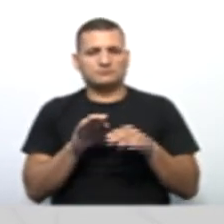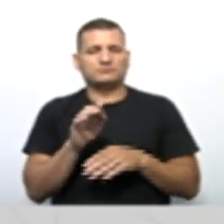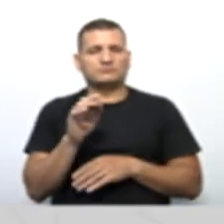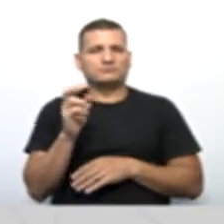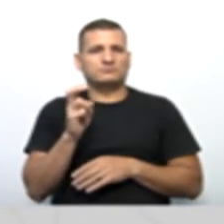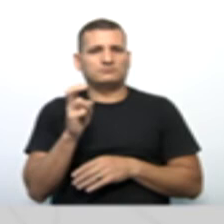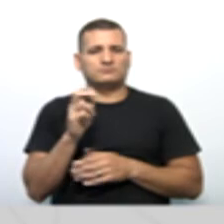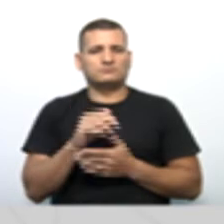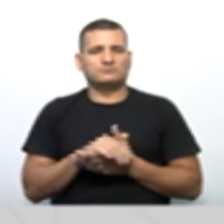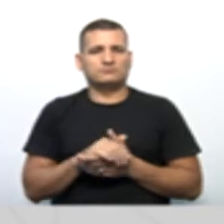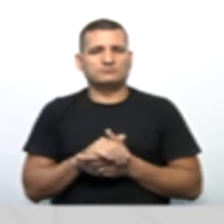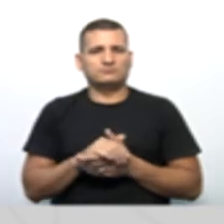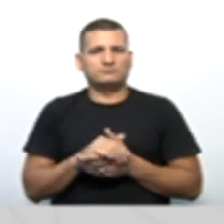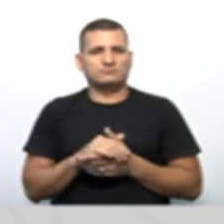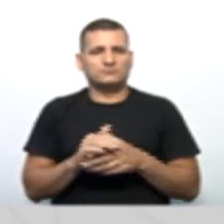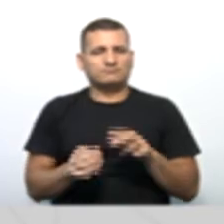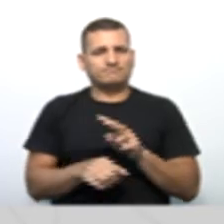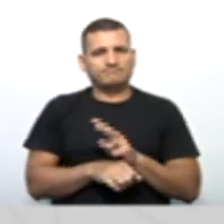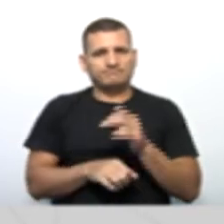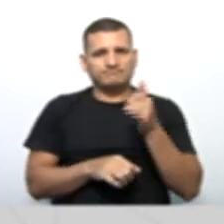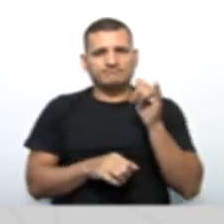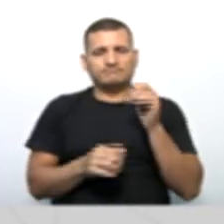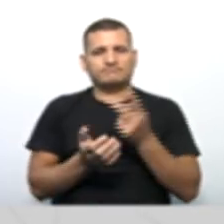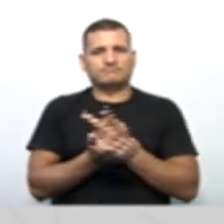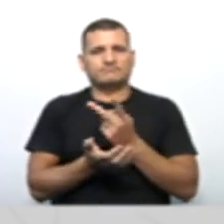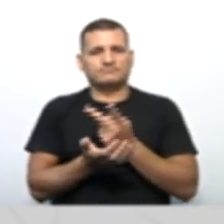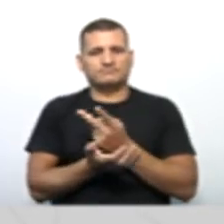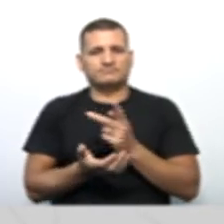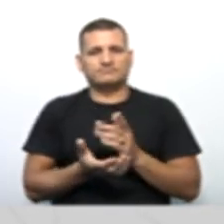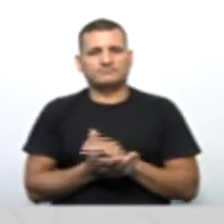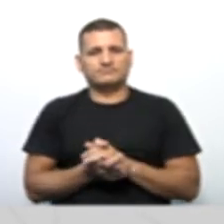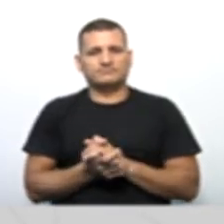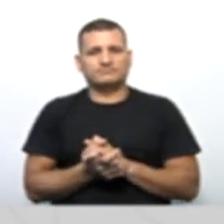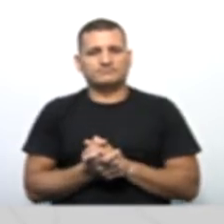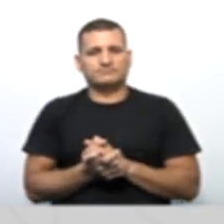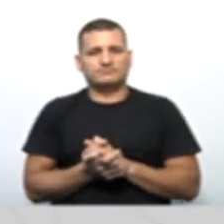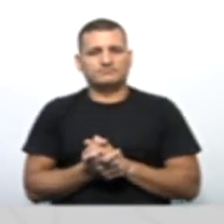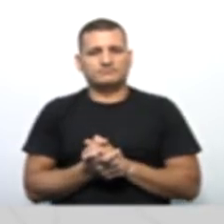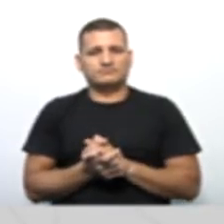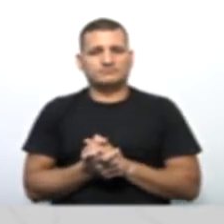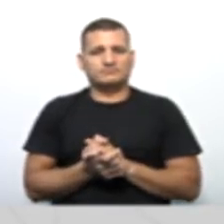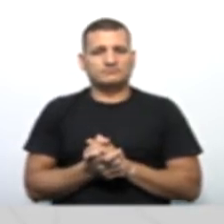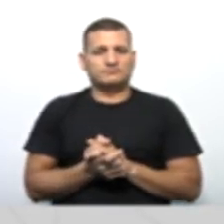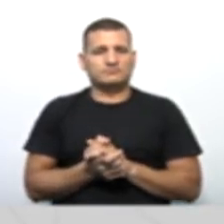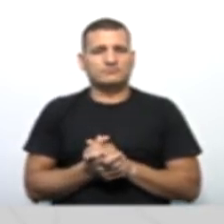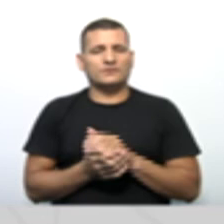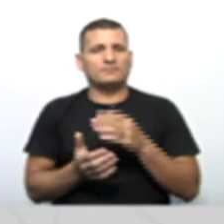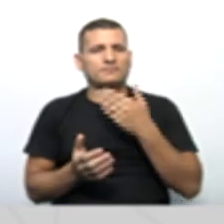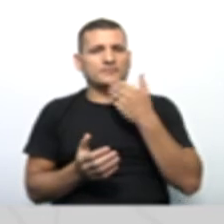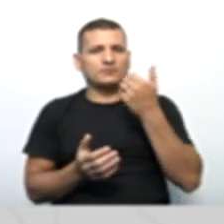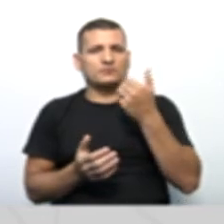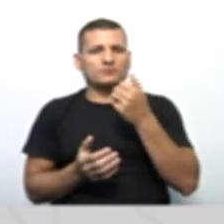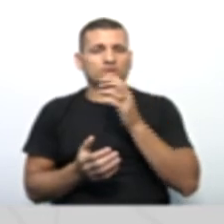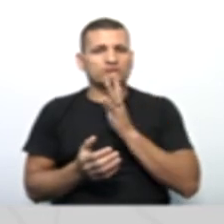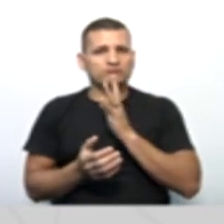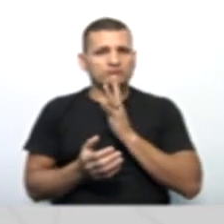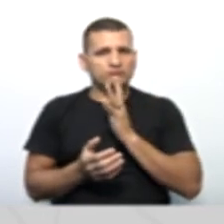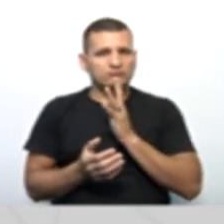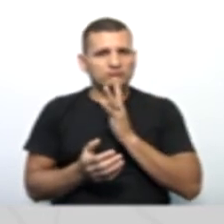erros o design defensivo não é isso reconhecimento em vez de memorização que é muito importante